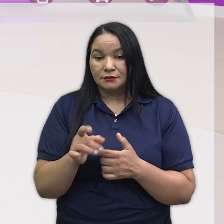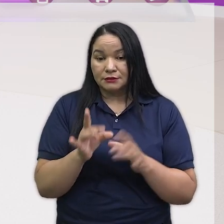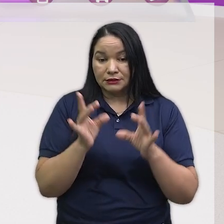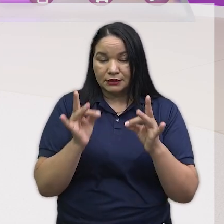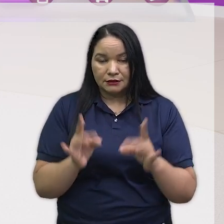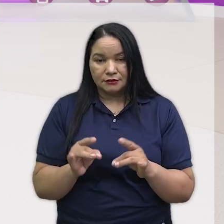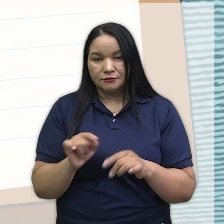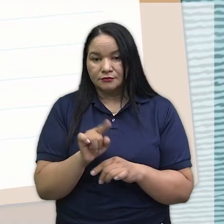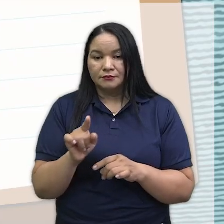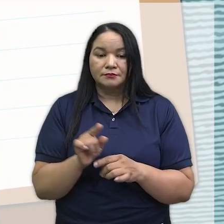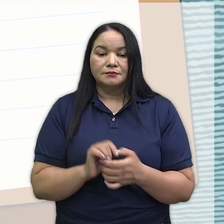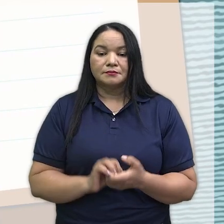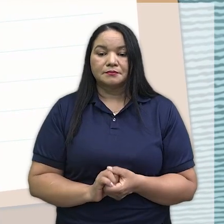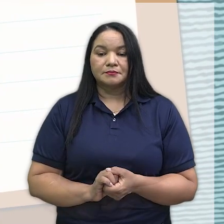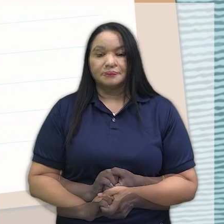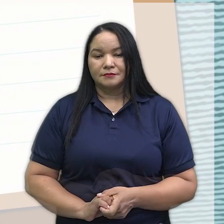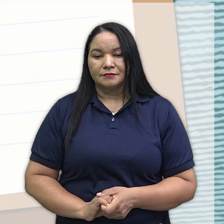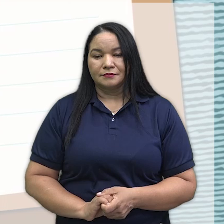lá, então?